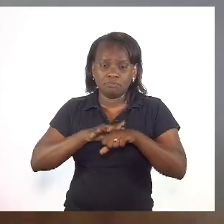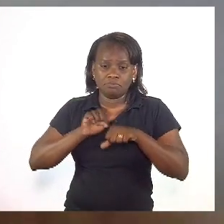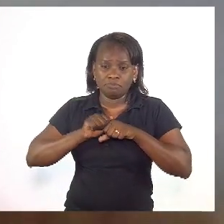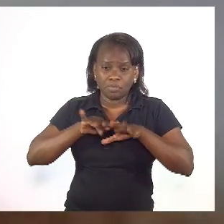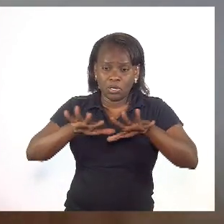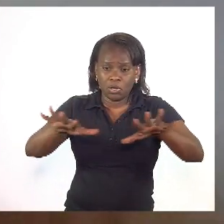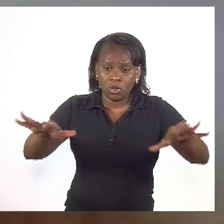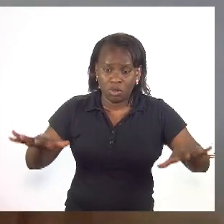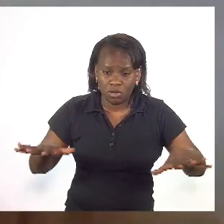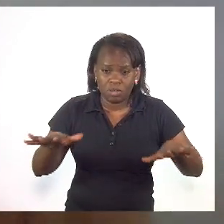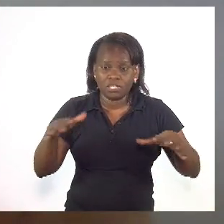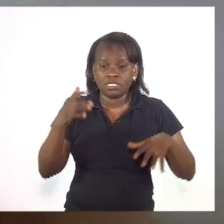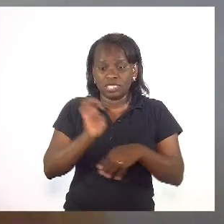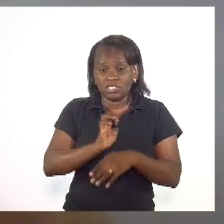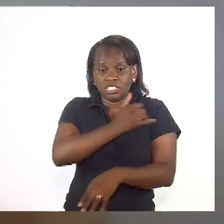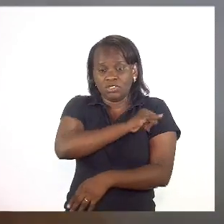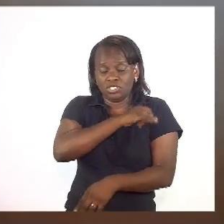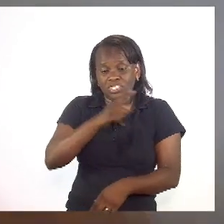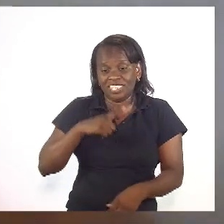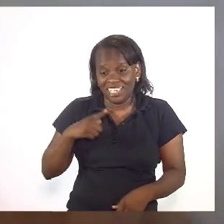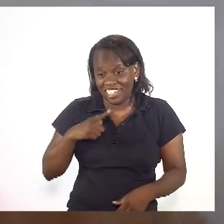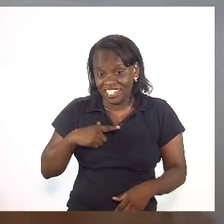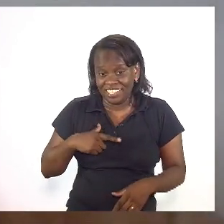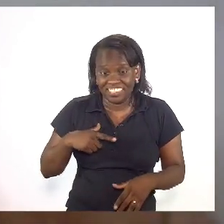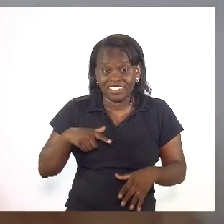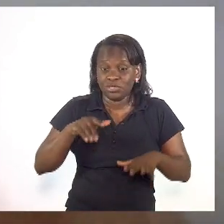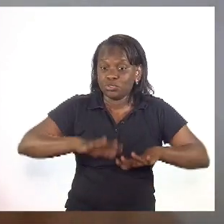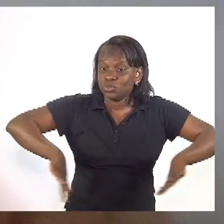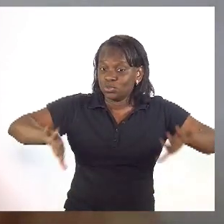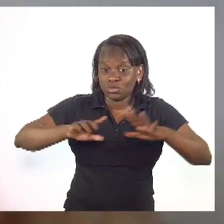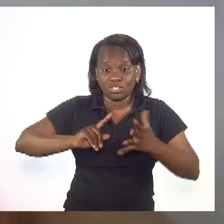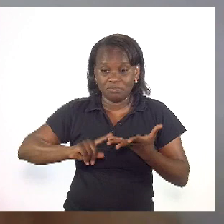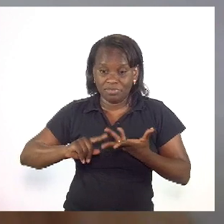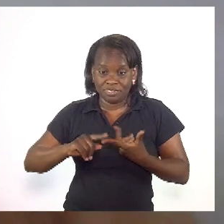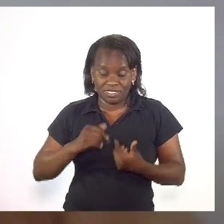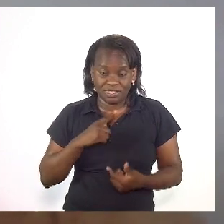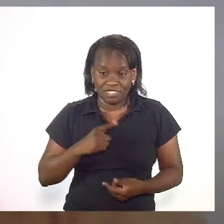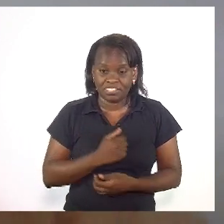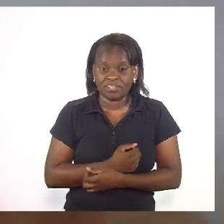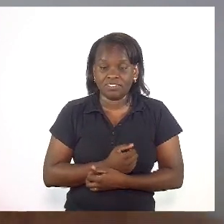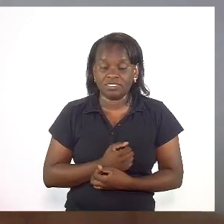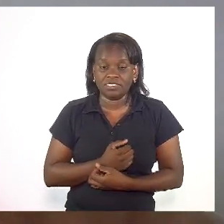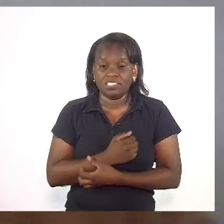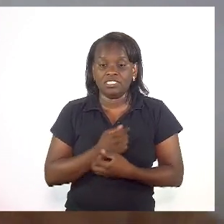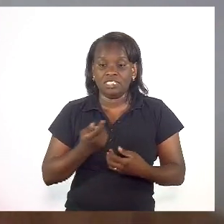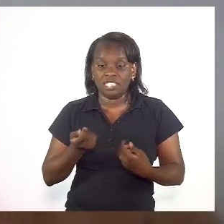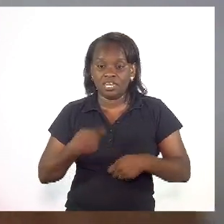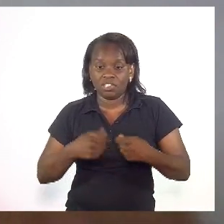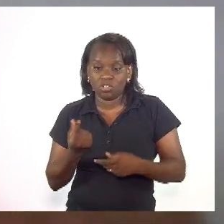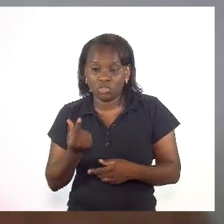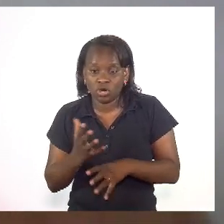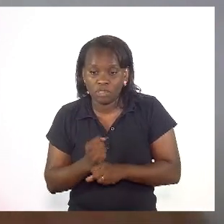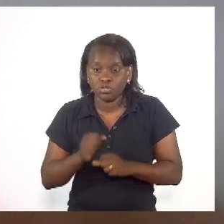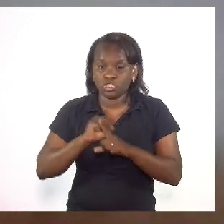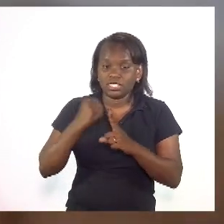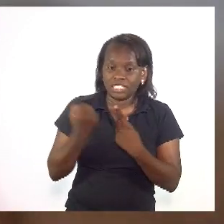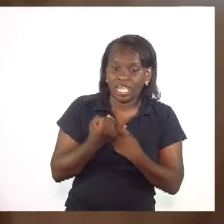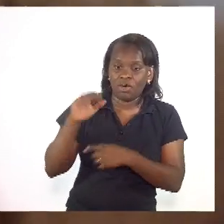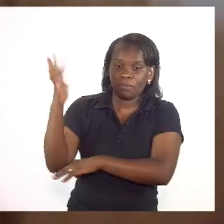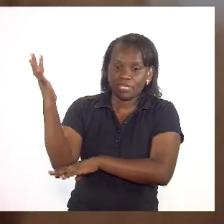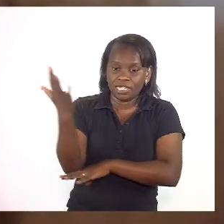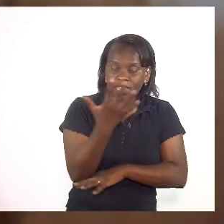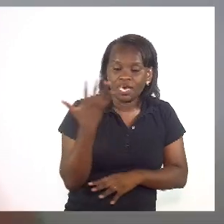se encontra o estado do Rio de Janeiro em todos os seus aspectos, né? Econômico, social,